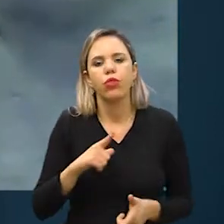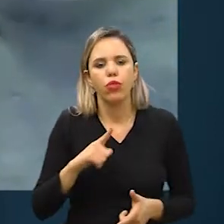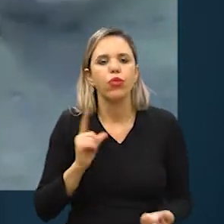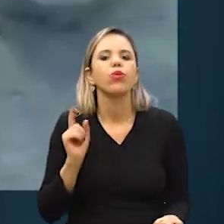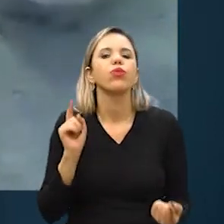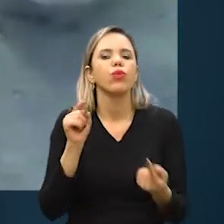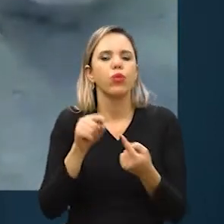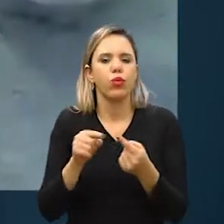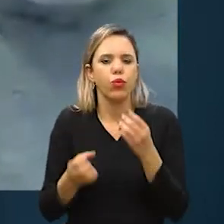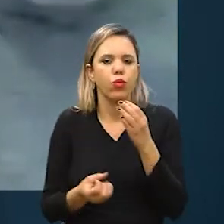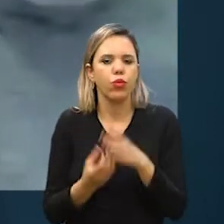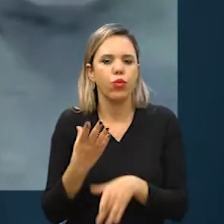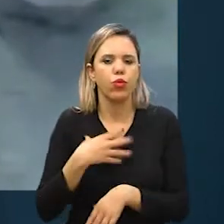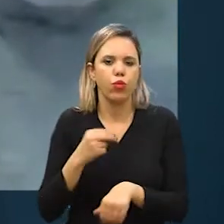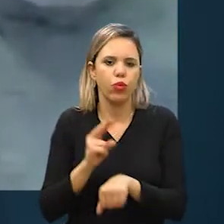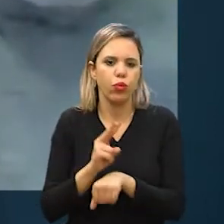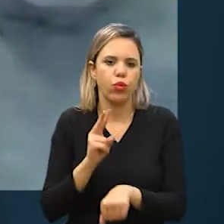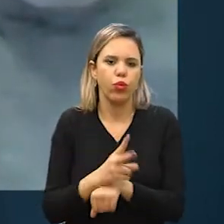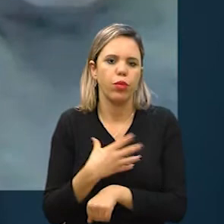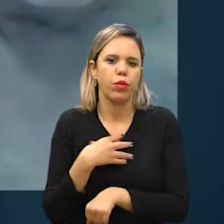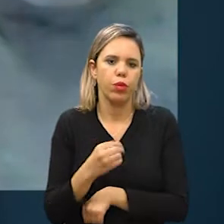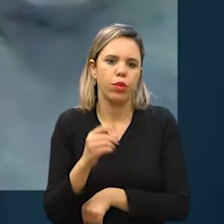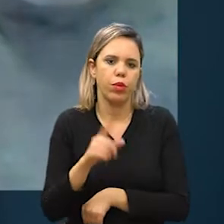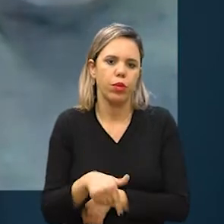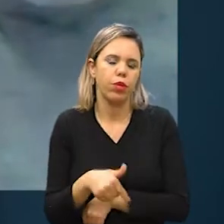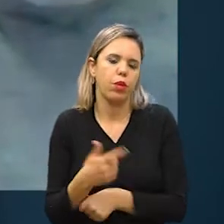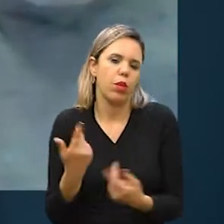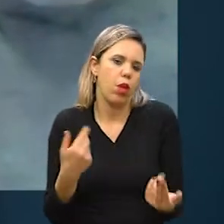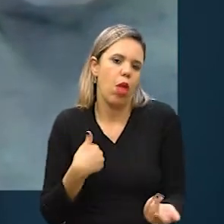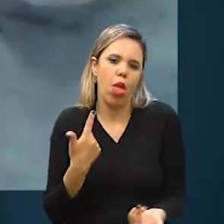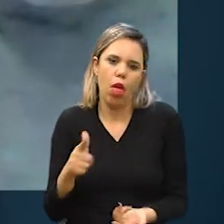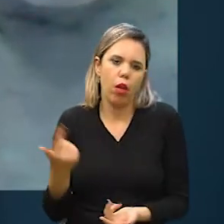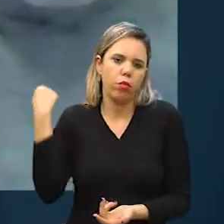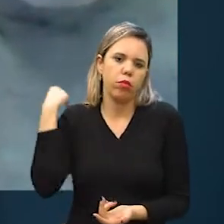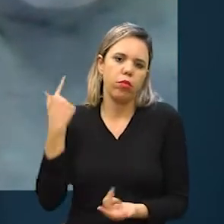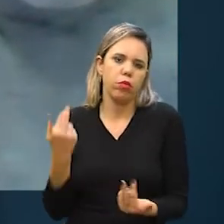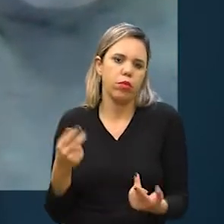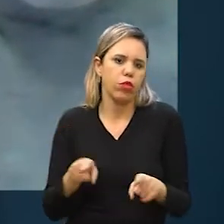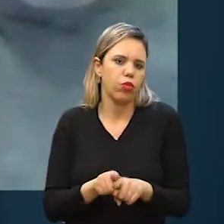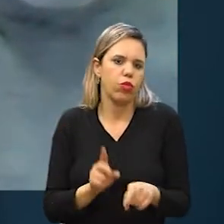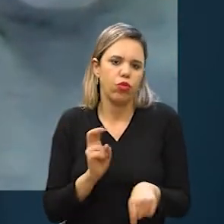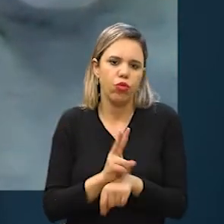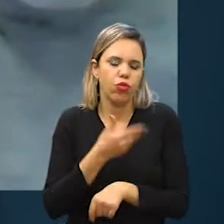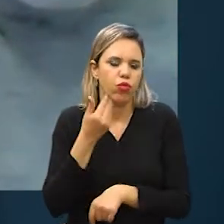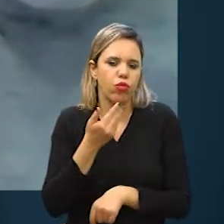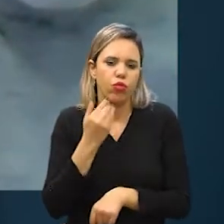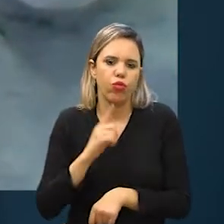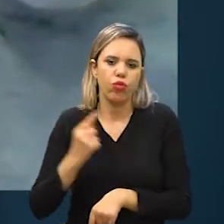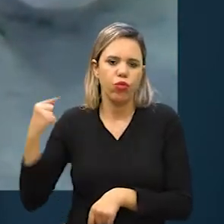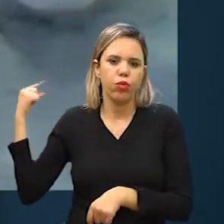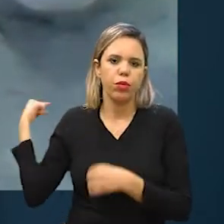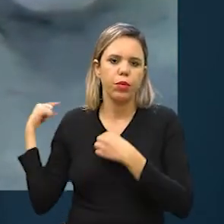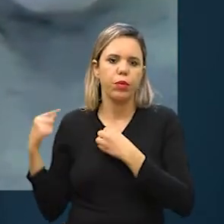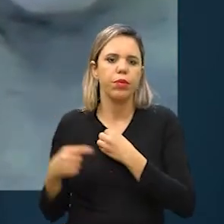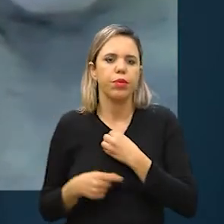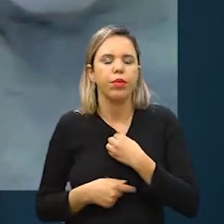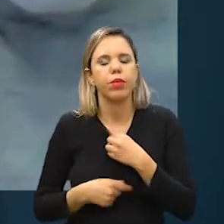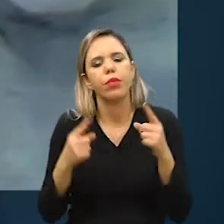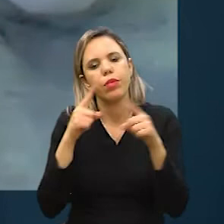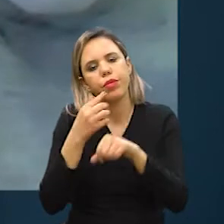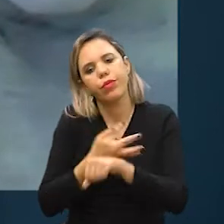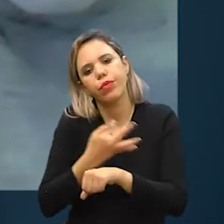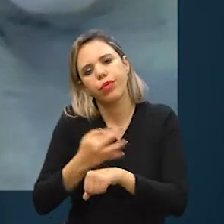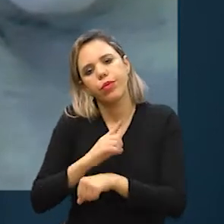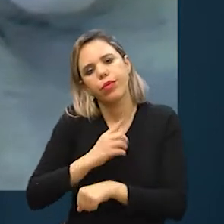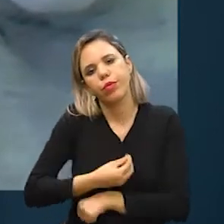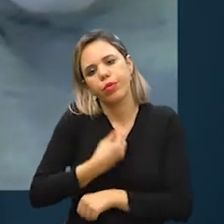eu tinha o objetivo de criar meu filho da maneira como eu não tinha sido criado, com as facilidades que eu tive, com